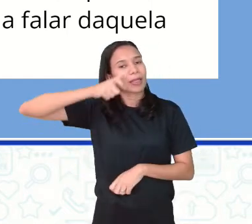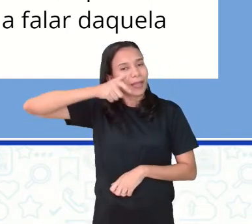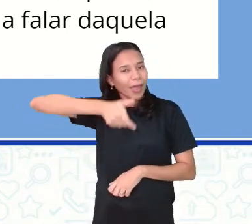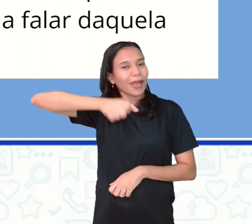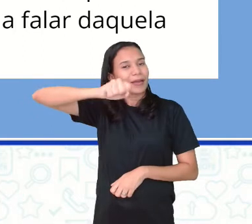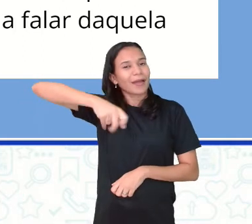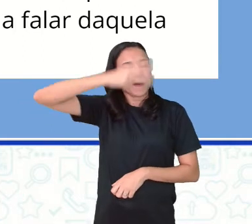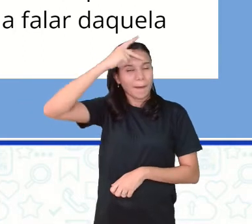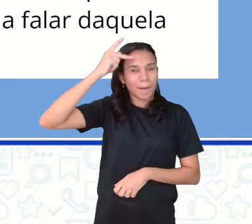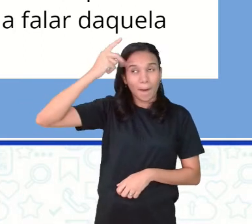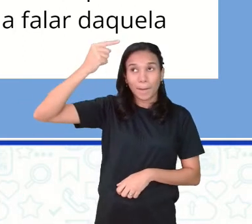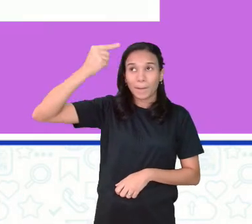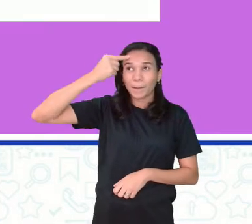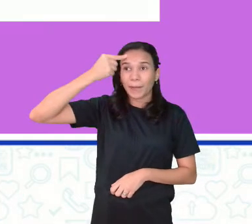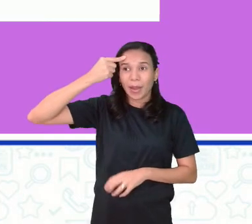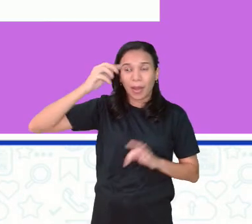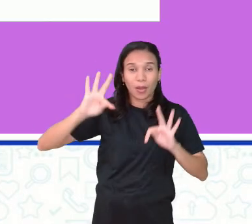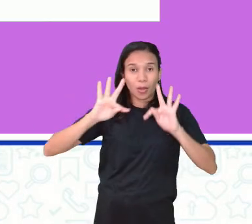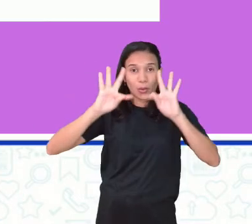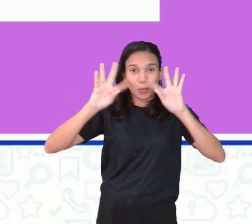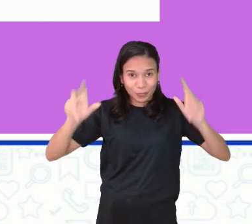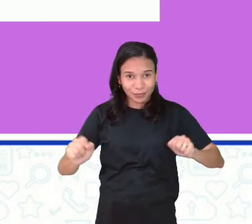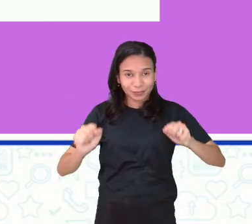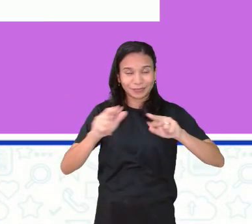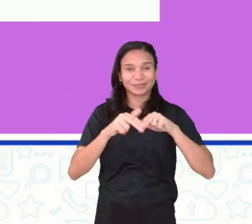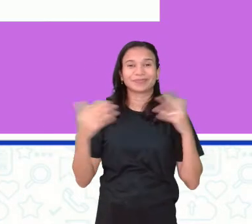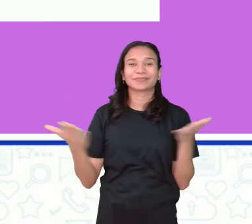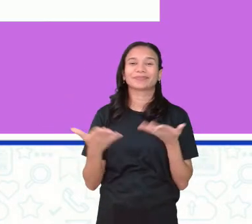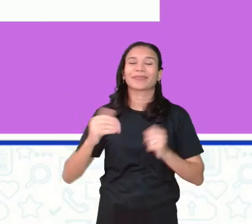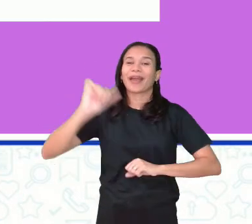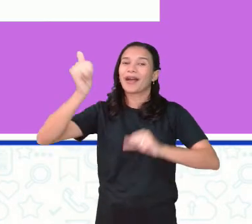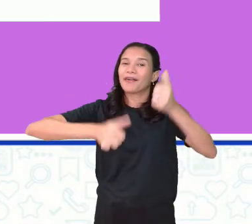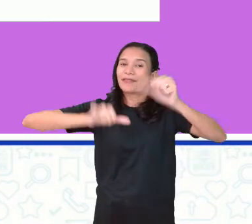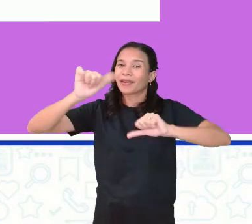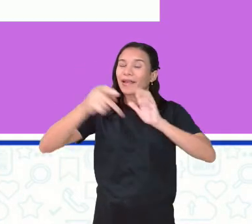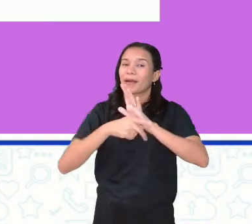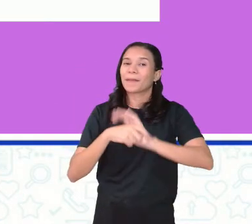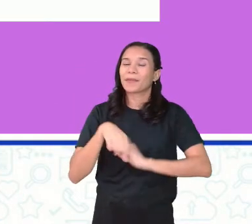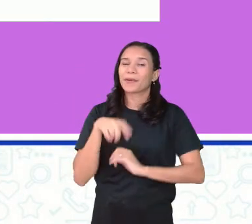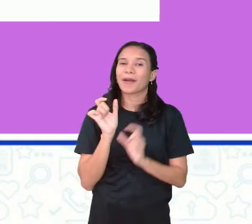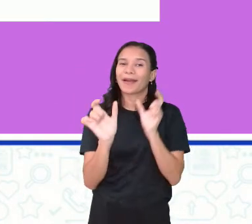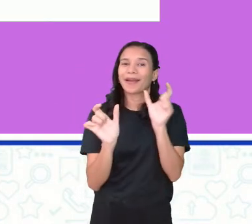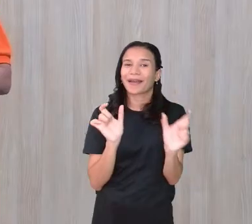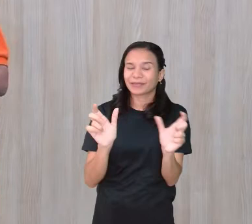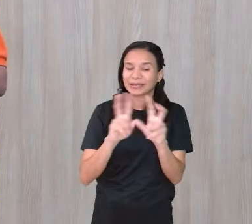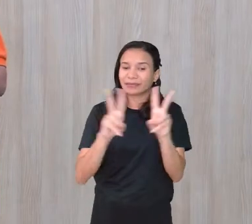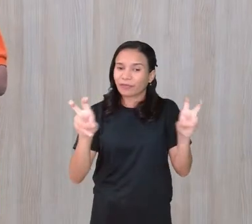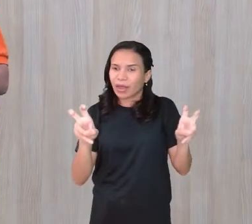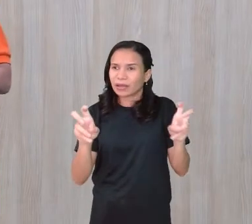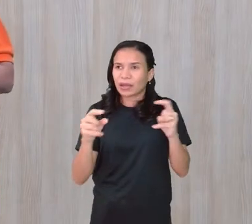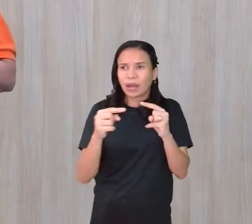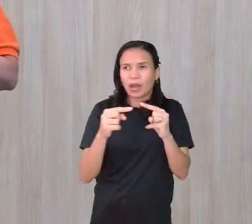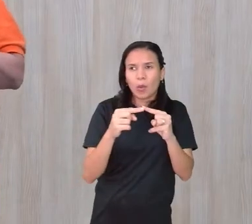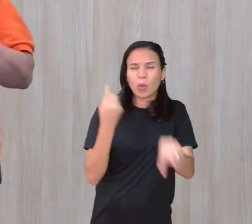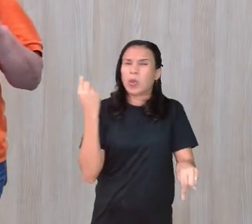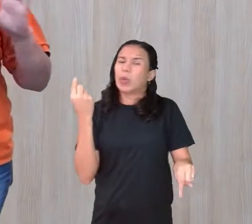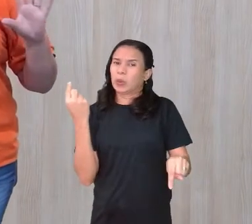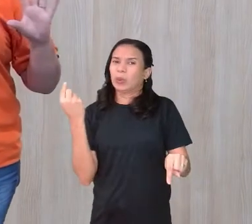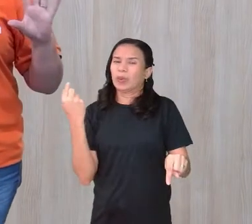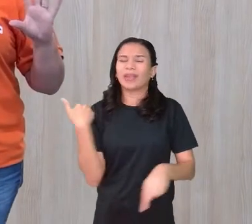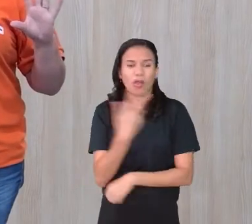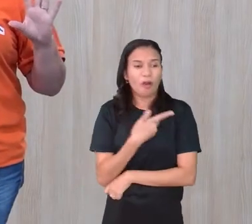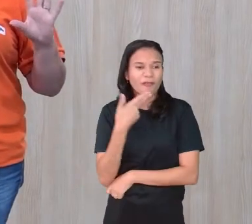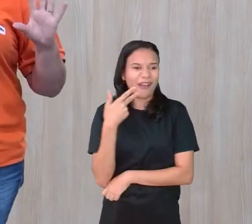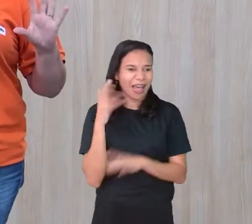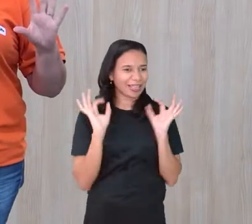interessante pensarmos em tudo isso. Então, vamos analisar algumas expressões inadequadas que às vezes achamos